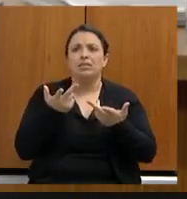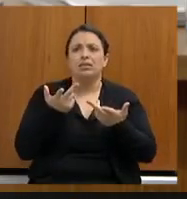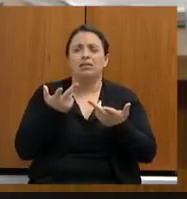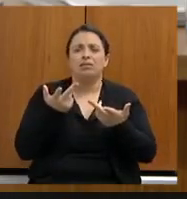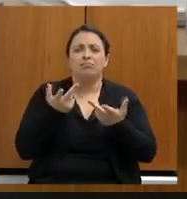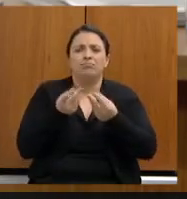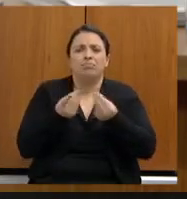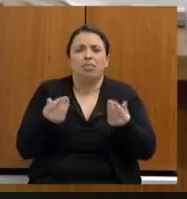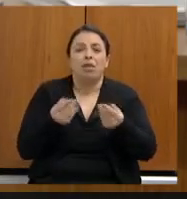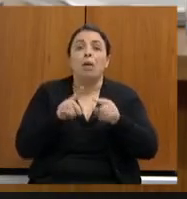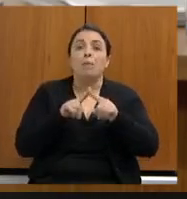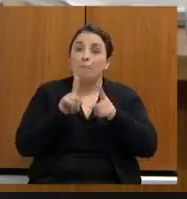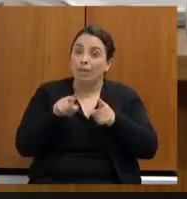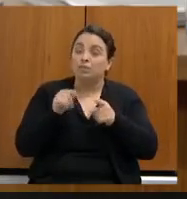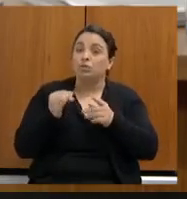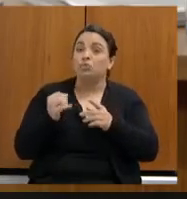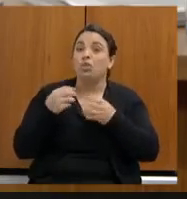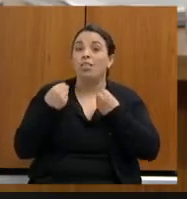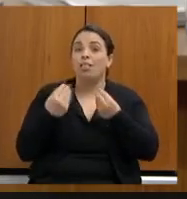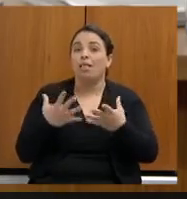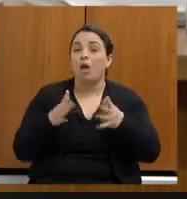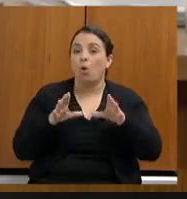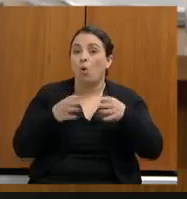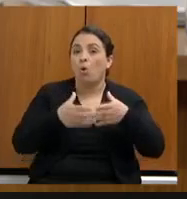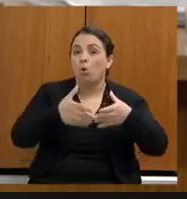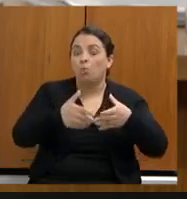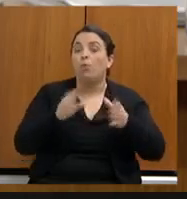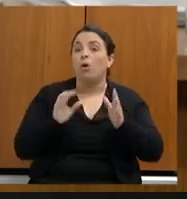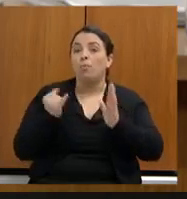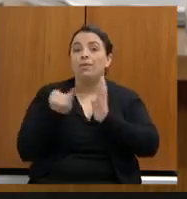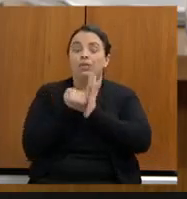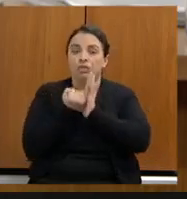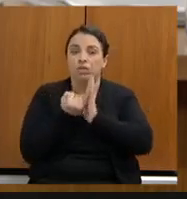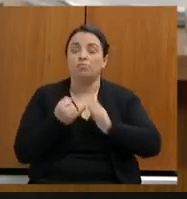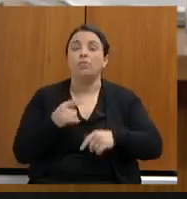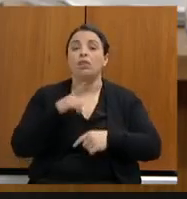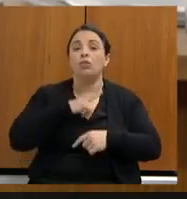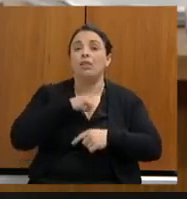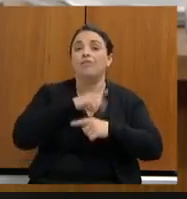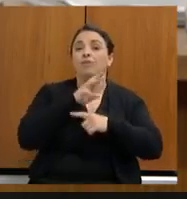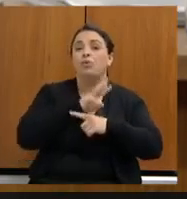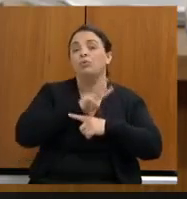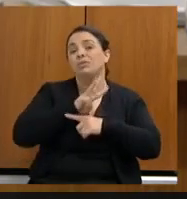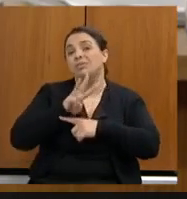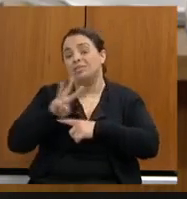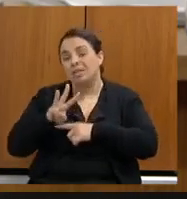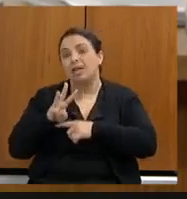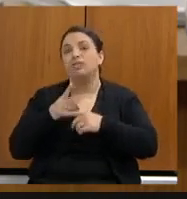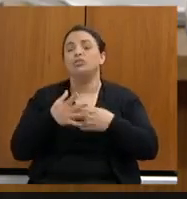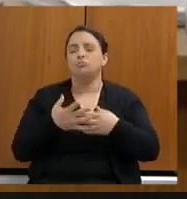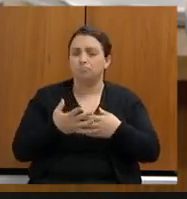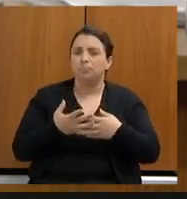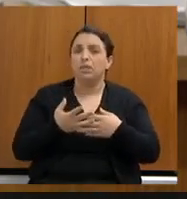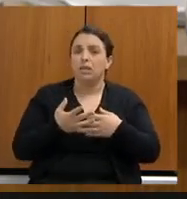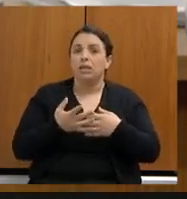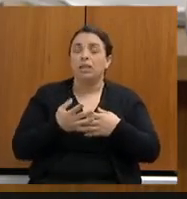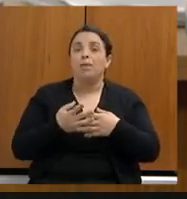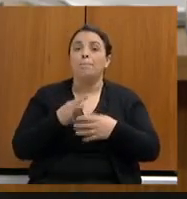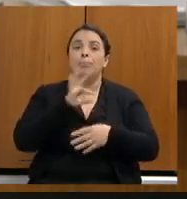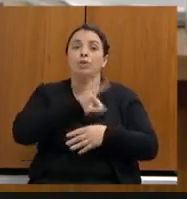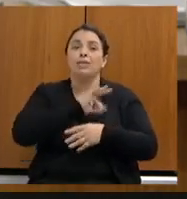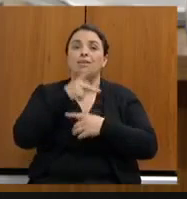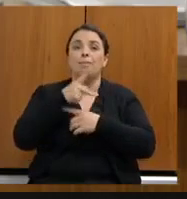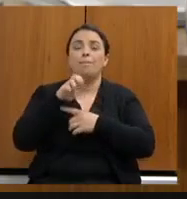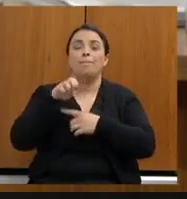tropa então foi feita foi feito um site específico tanto a polícia penal contra os Agentes do socioeducativo aqueles